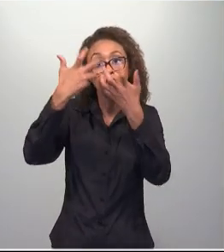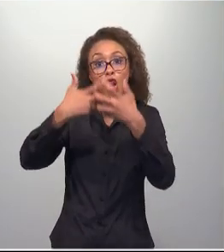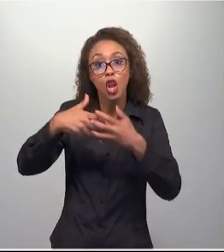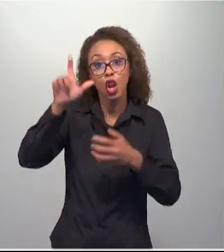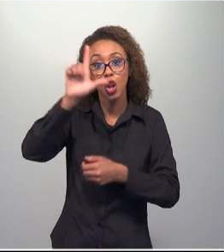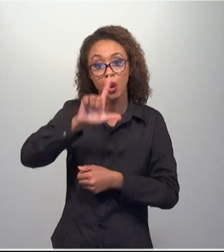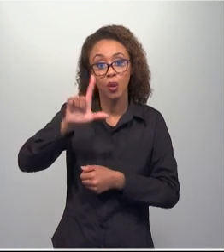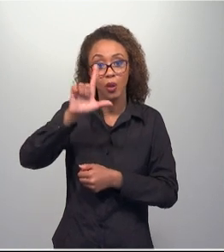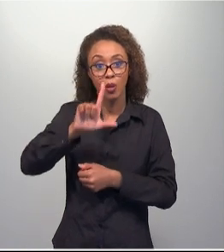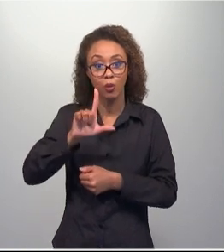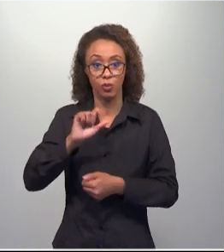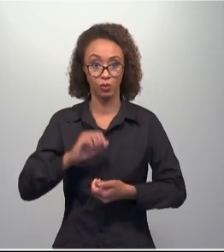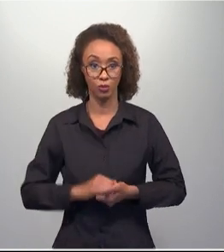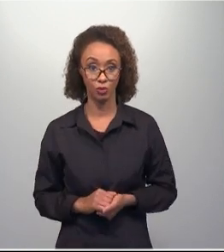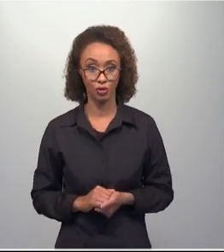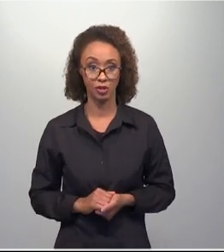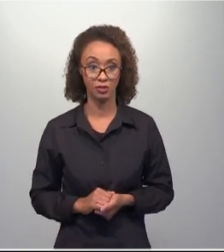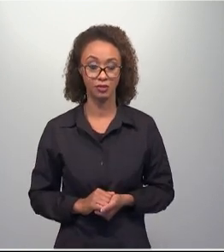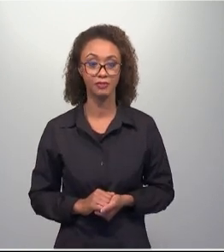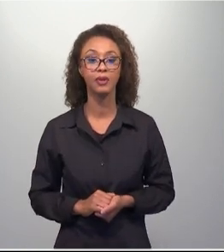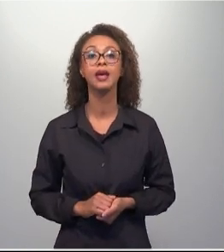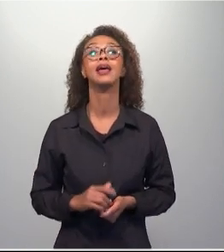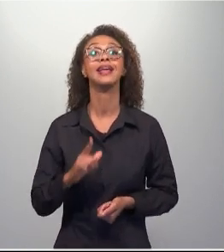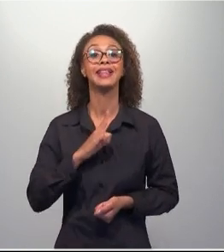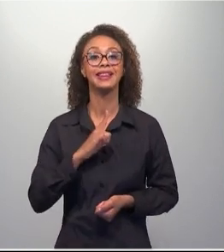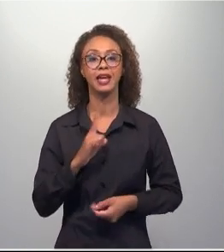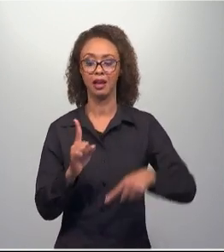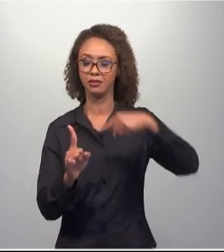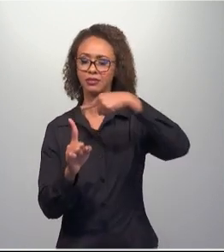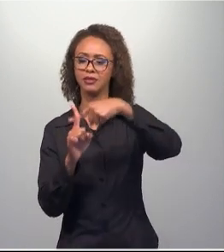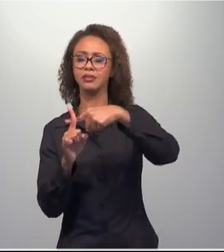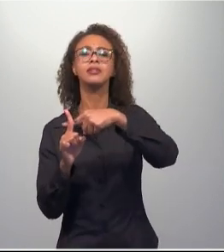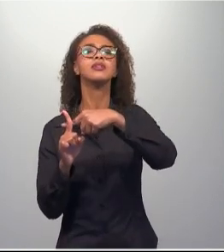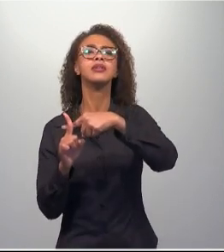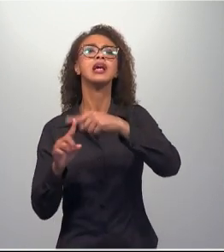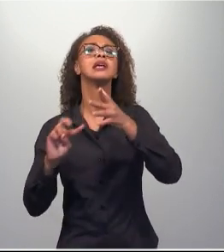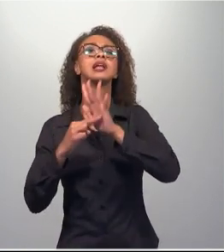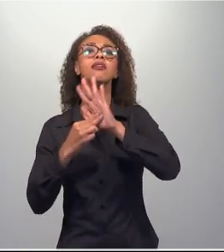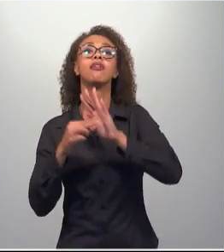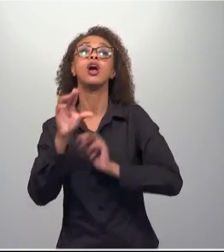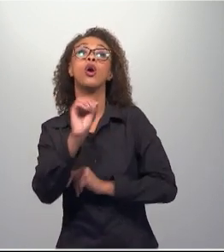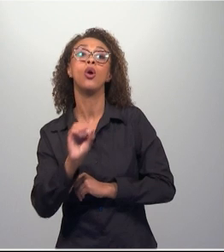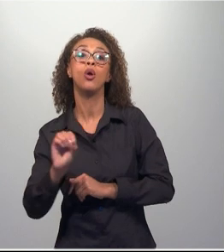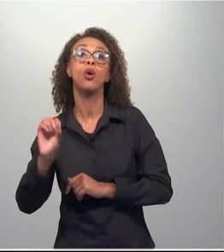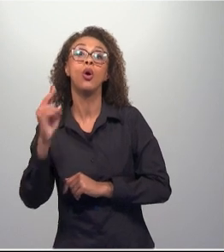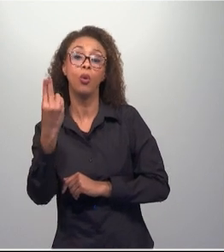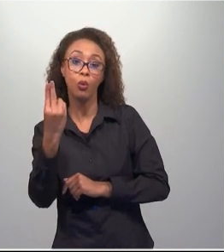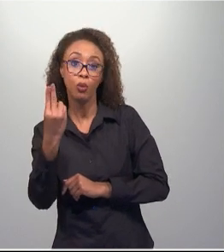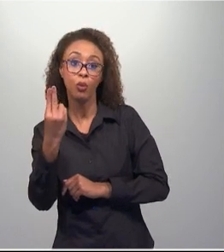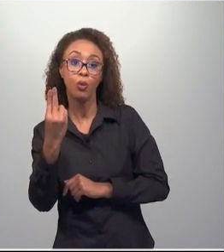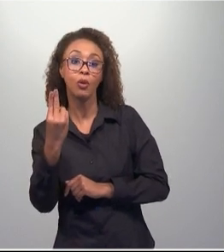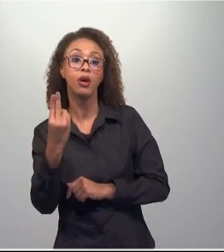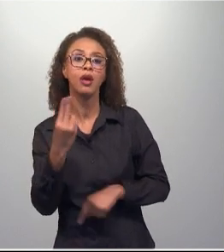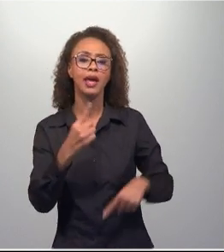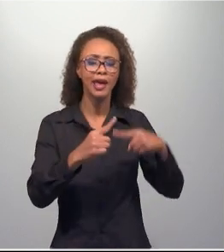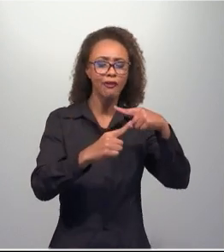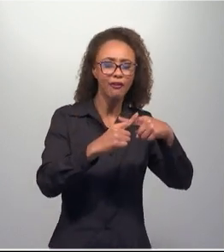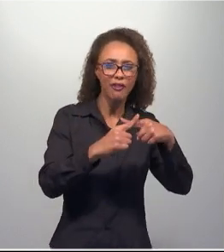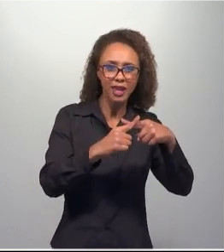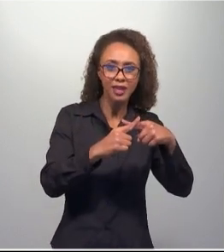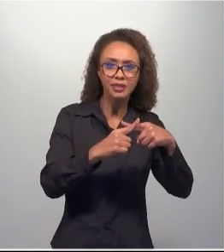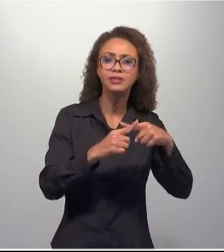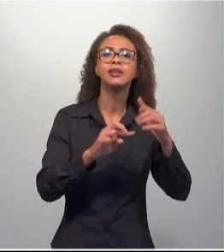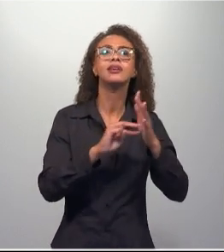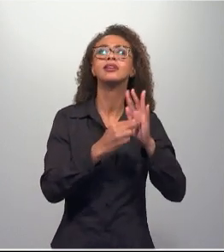o nosso somado é ou e o nosso vezes é um e agora